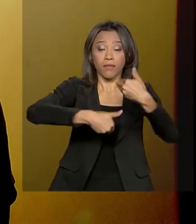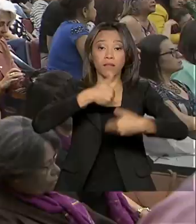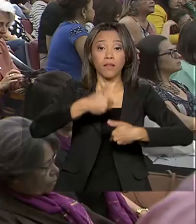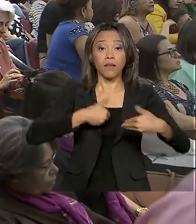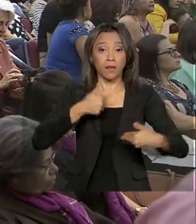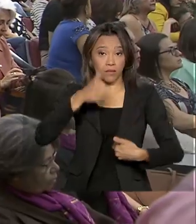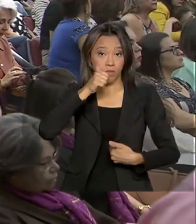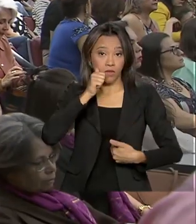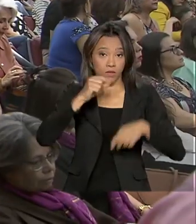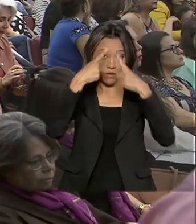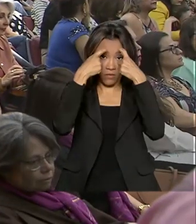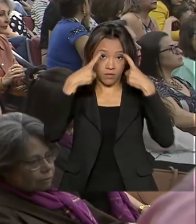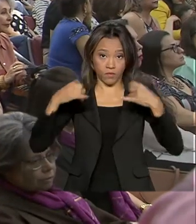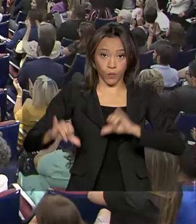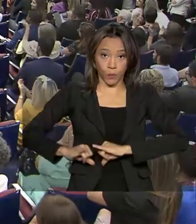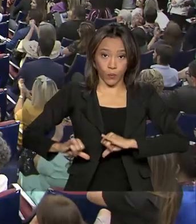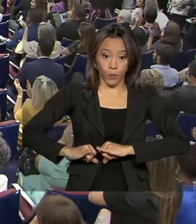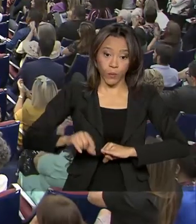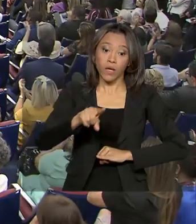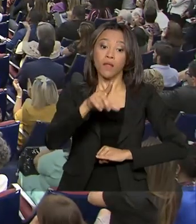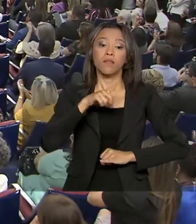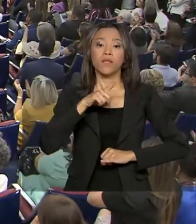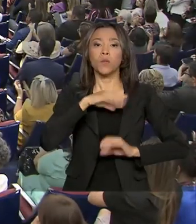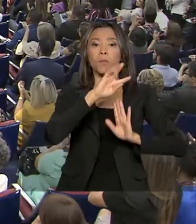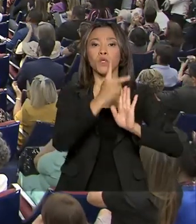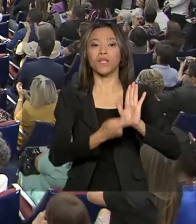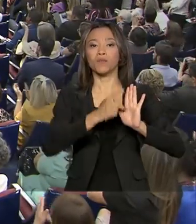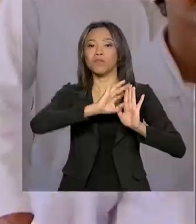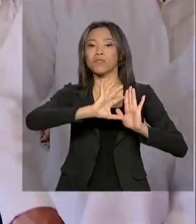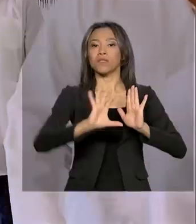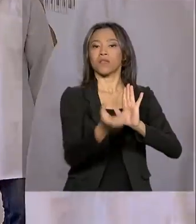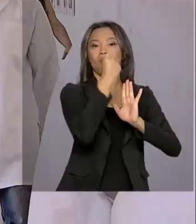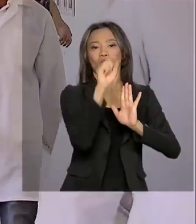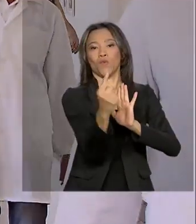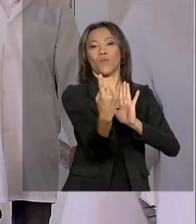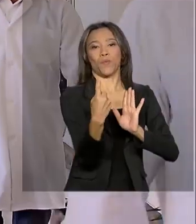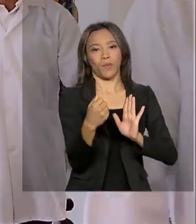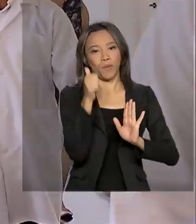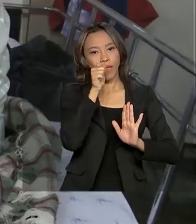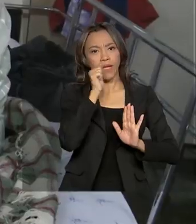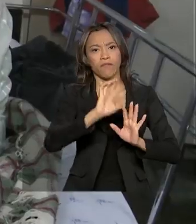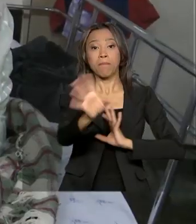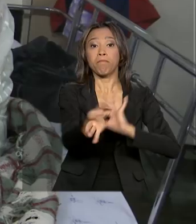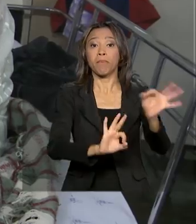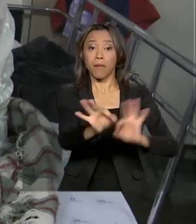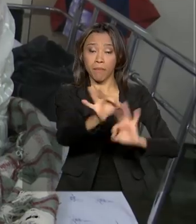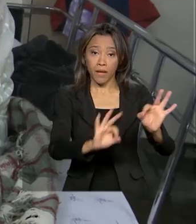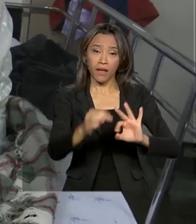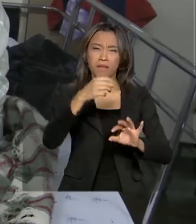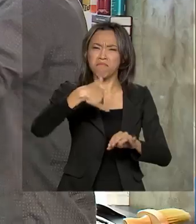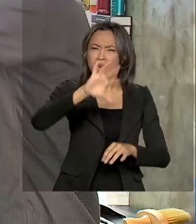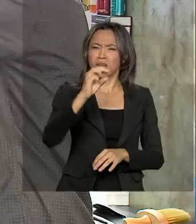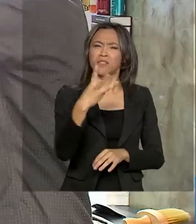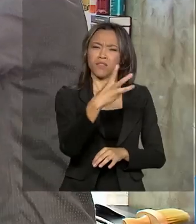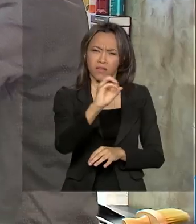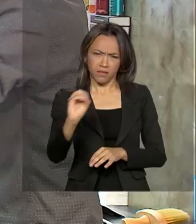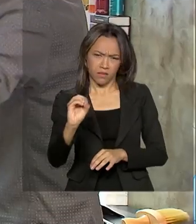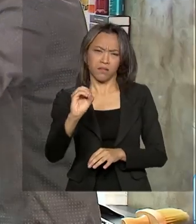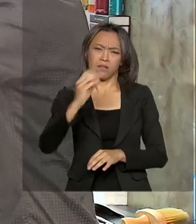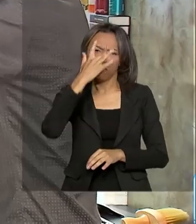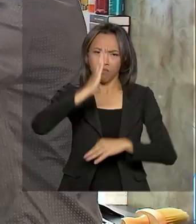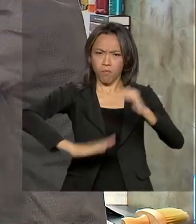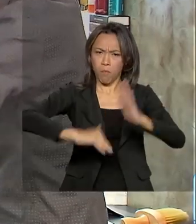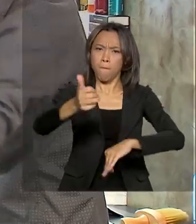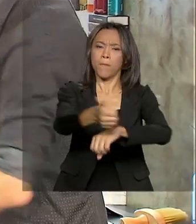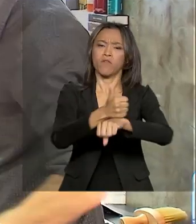violência, foi lançado o projeto Salve Uma Mulher, que vai preparar 340 mil agentes de saúde e 150